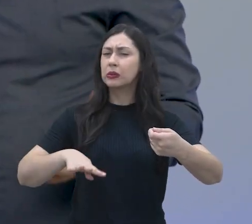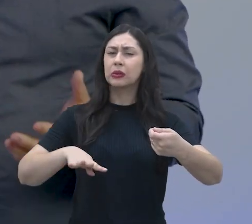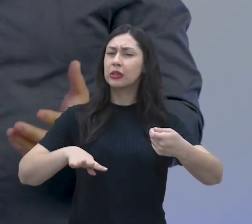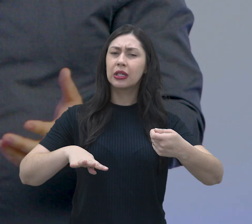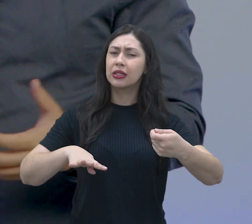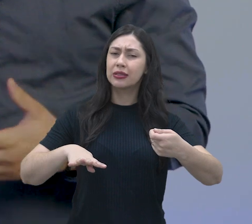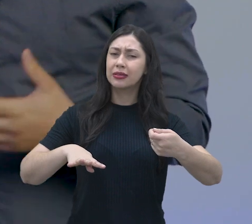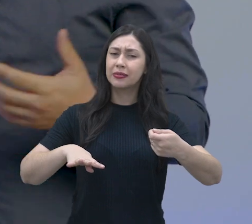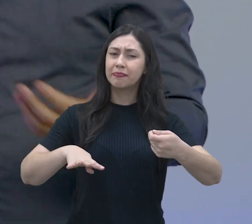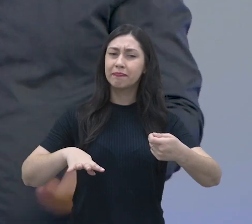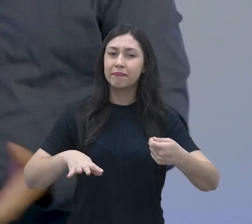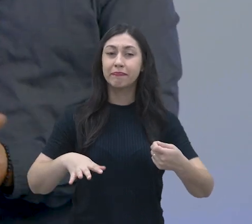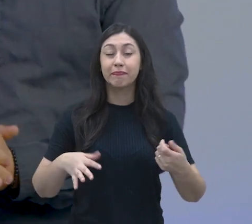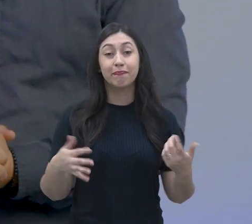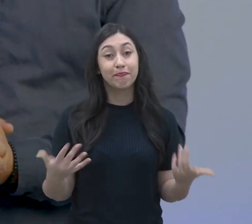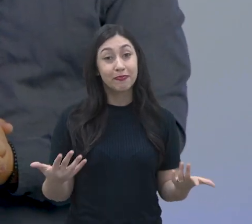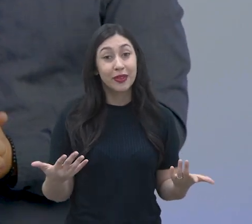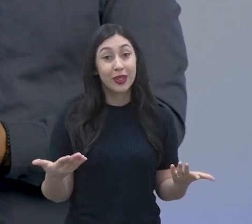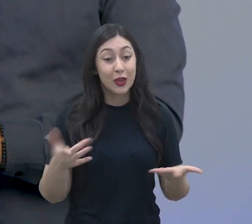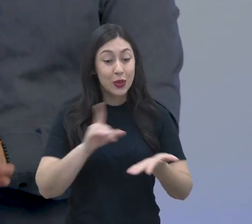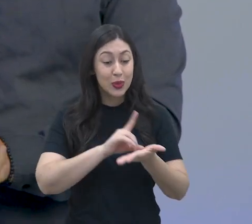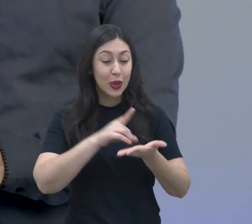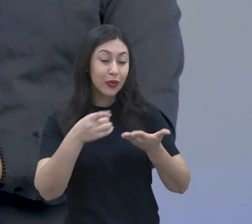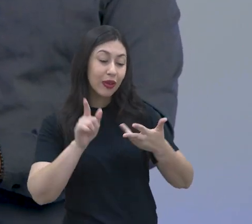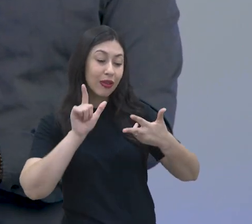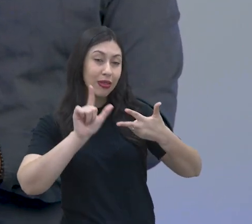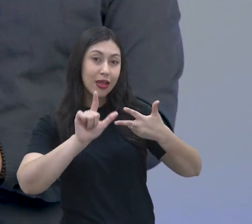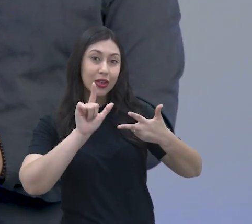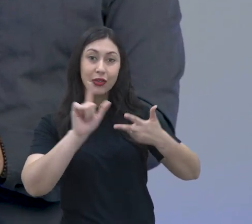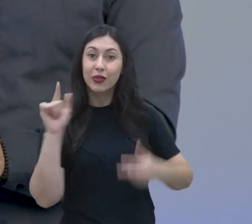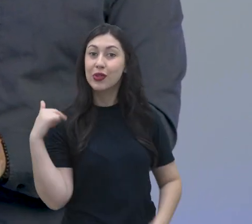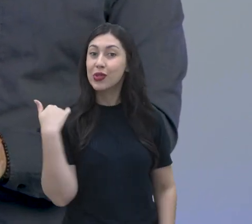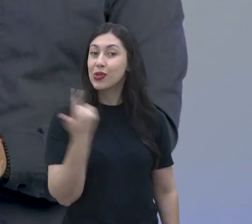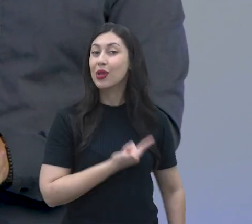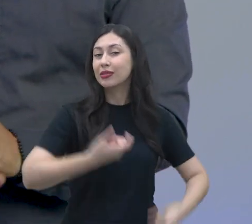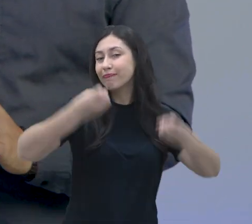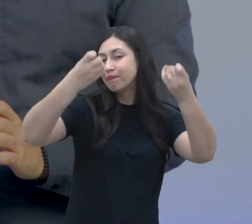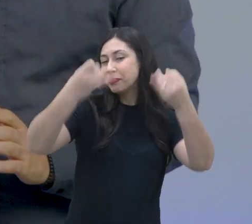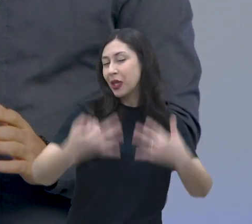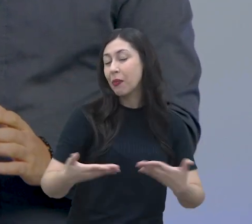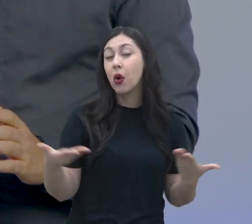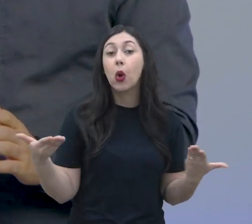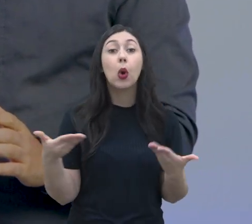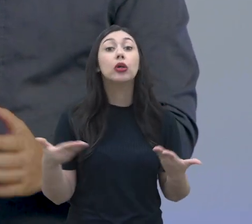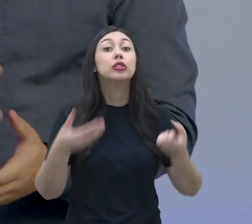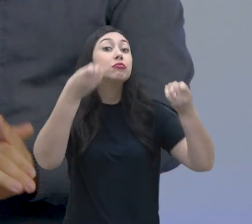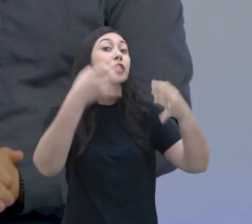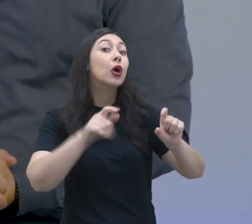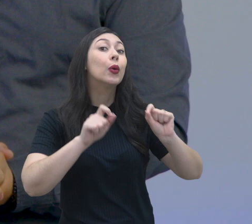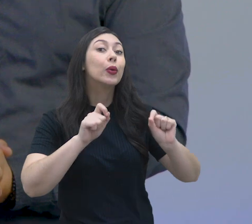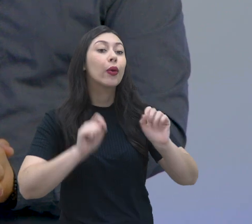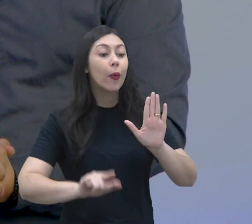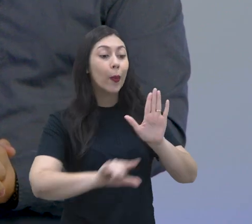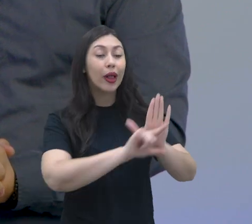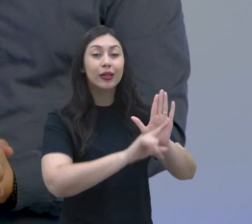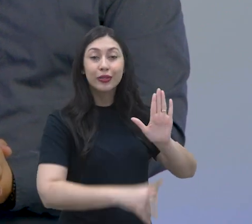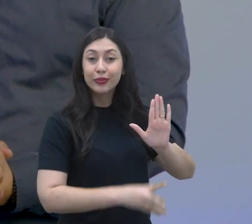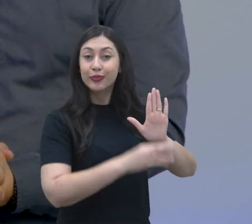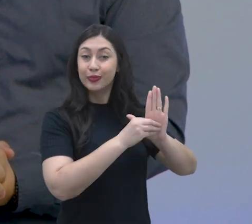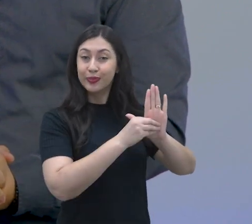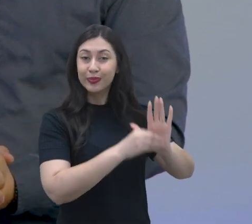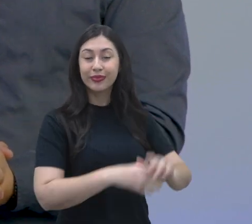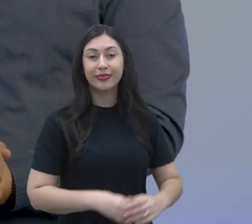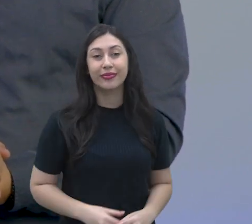faz parte do nosso vocabulário no dia a dia, né? Bom, no dicionário legislativo a gente te ajuda com isso. Hoje vamos explicar o que é uma